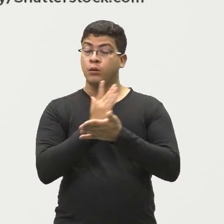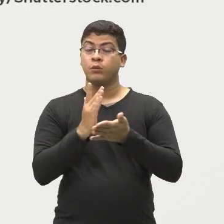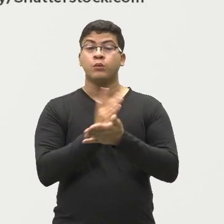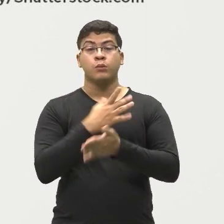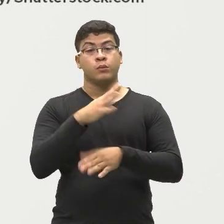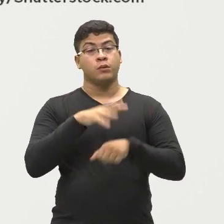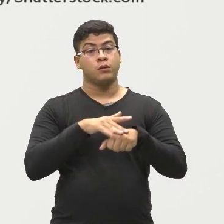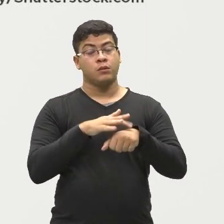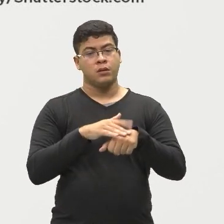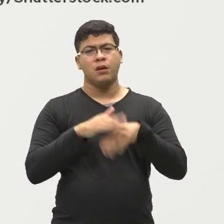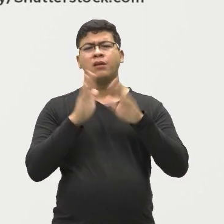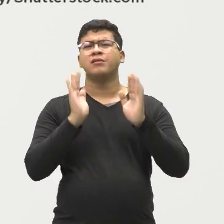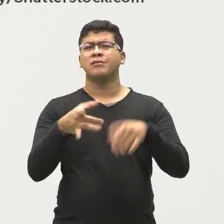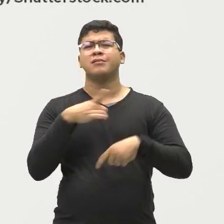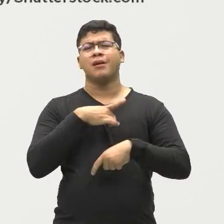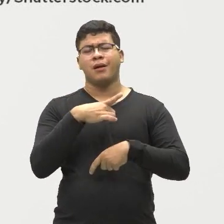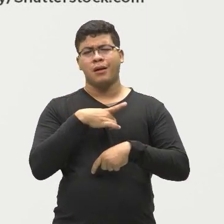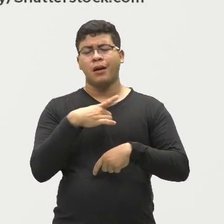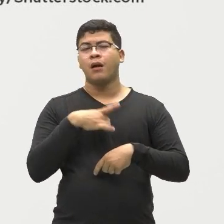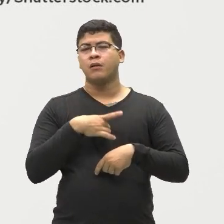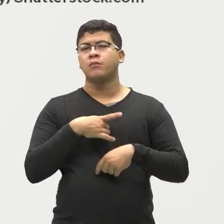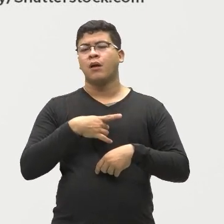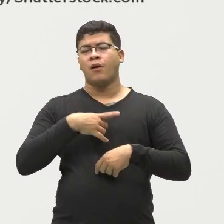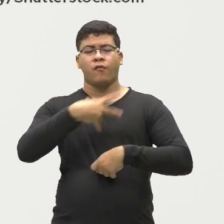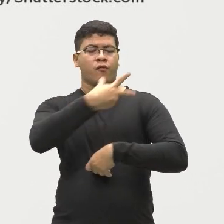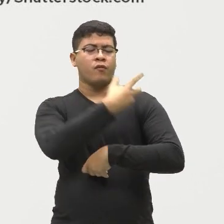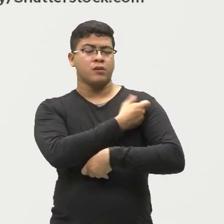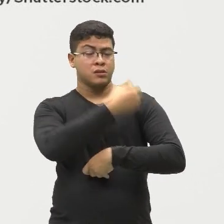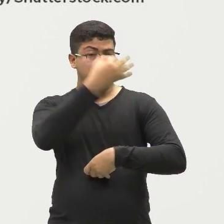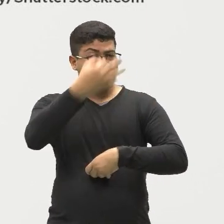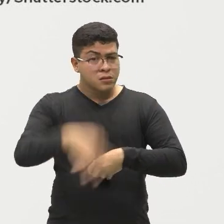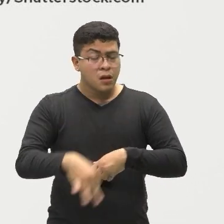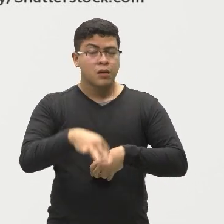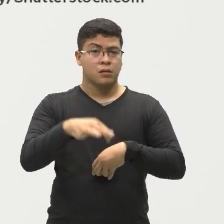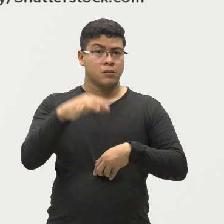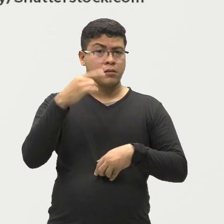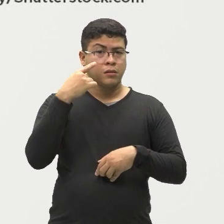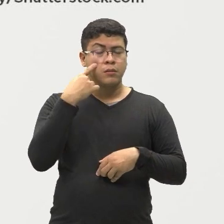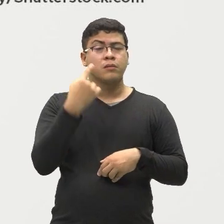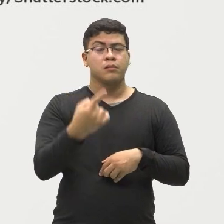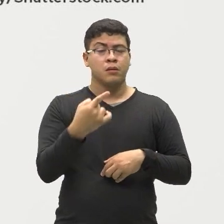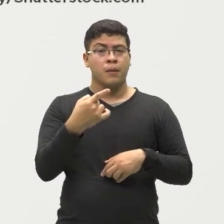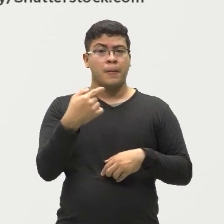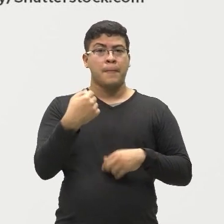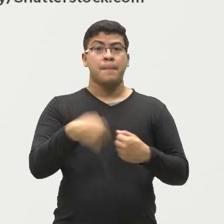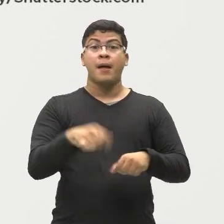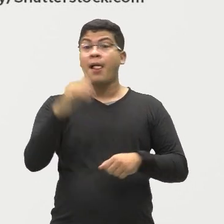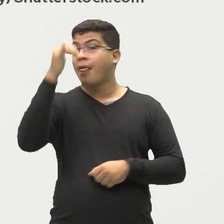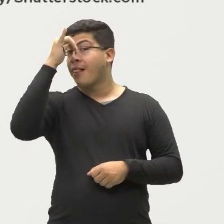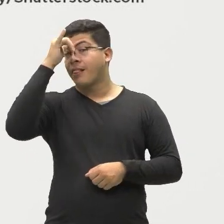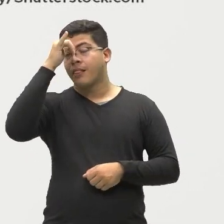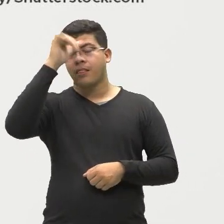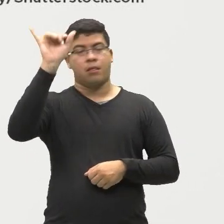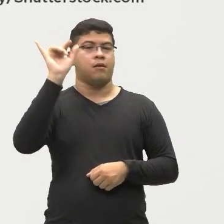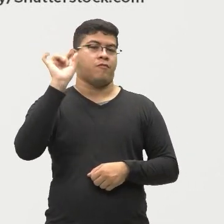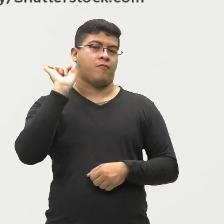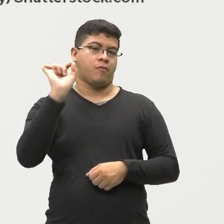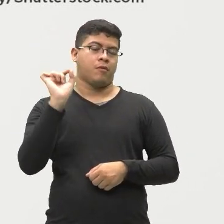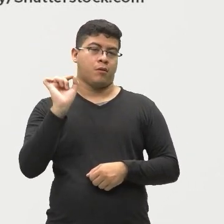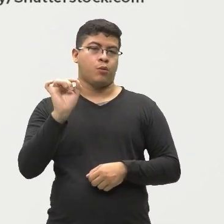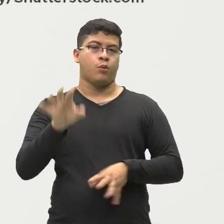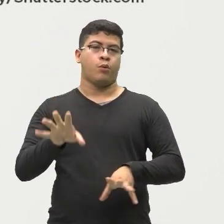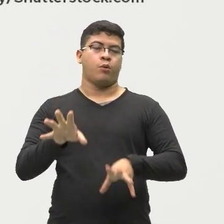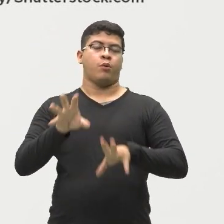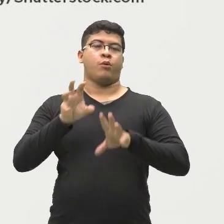apresentam ali a vacina adequada, né? Então, como eu falei para vocês, essa vacina ela vai fazer o quê? Ela vai trazer uma